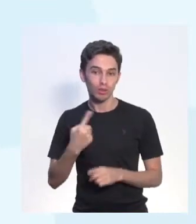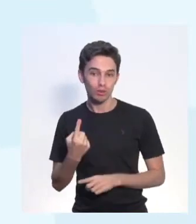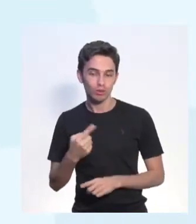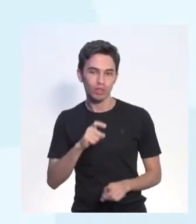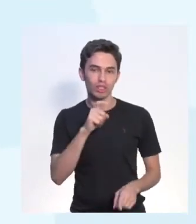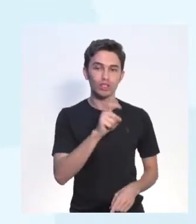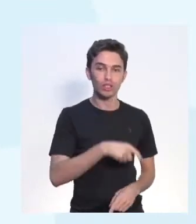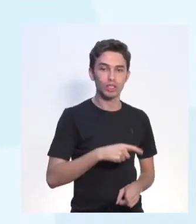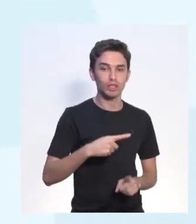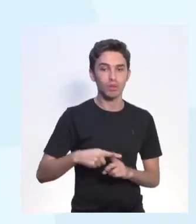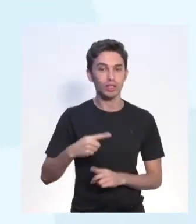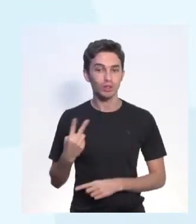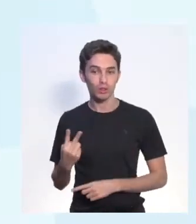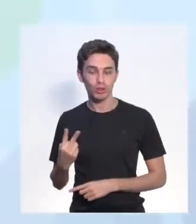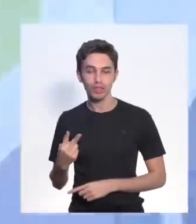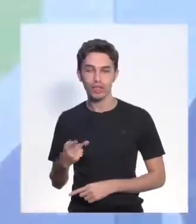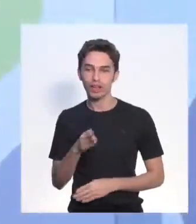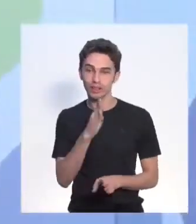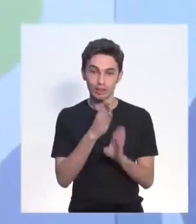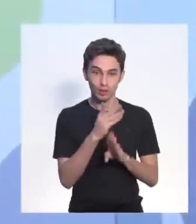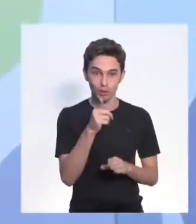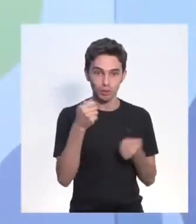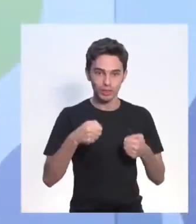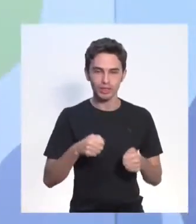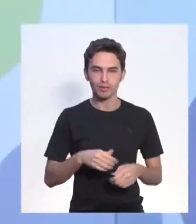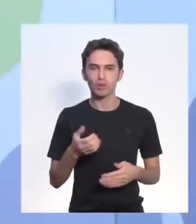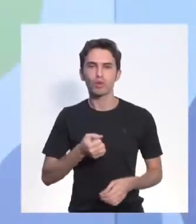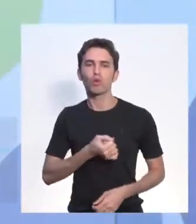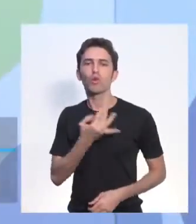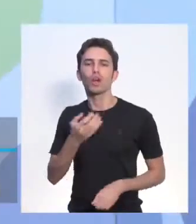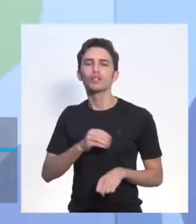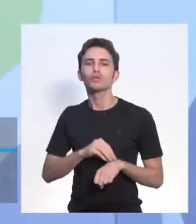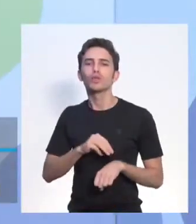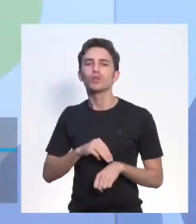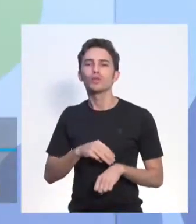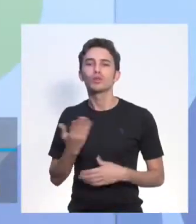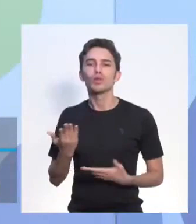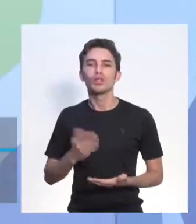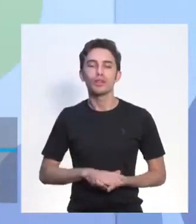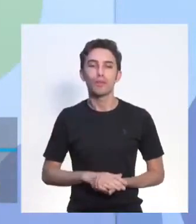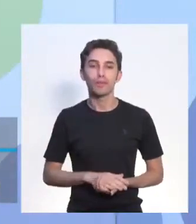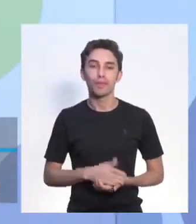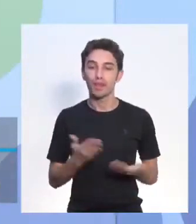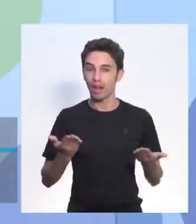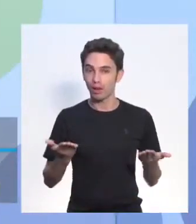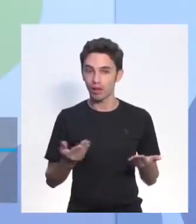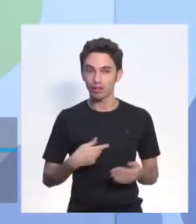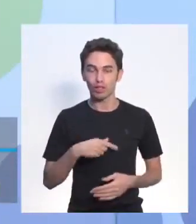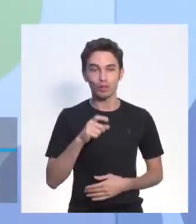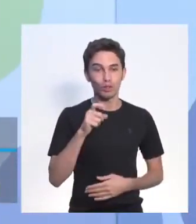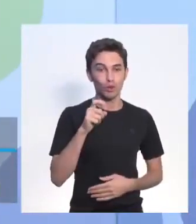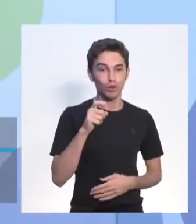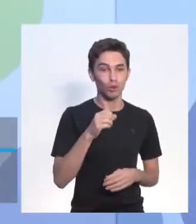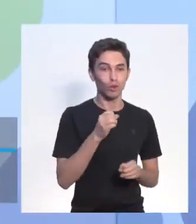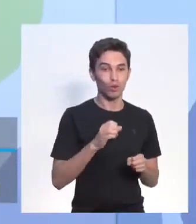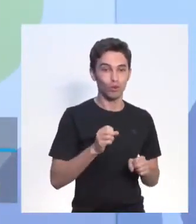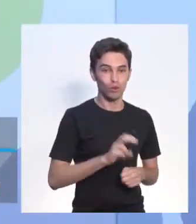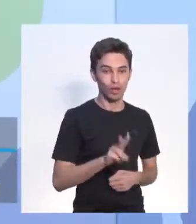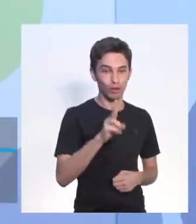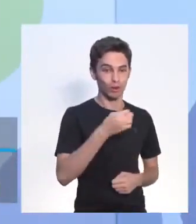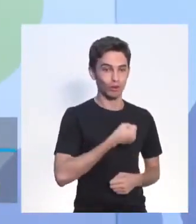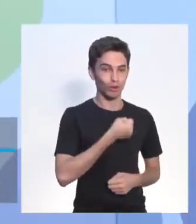tempo eles têm para esta atividade? Professora Roberta, como eles têm que fazer o valor do x, depois encontrar os